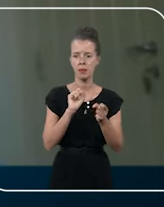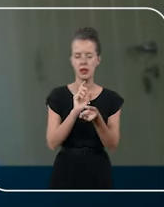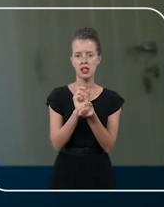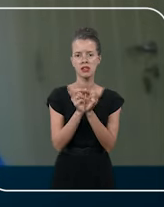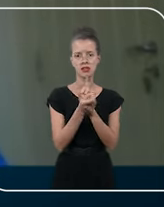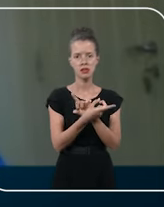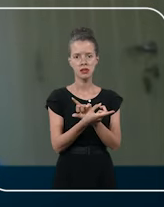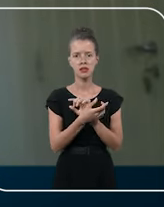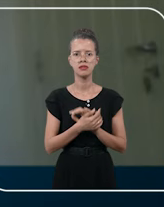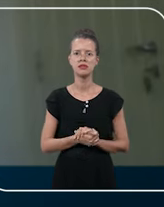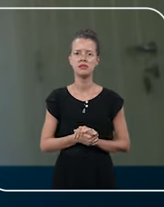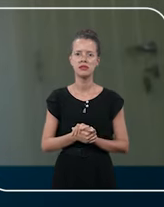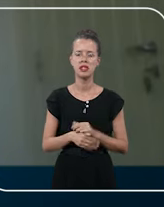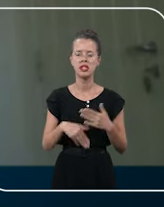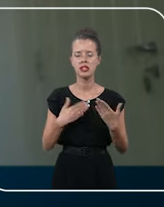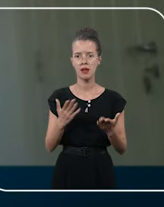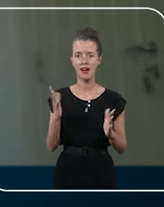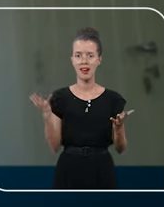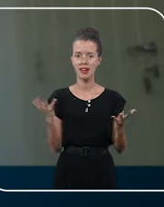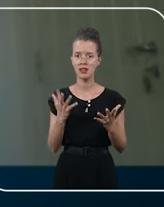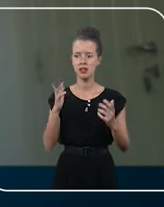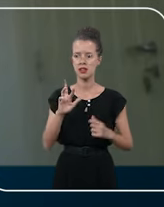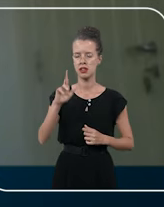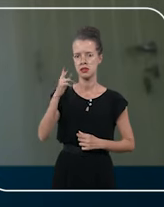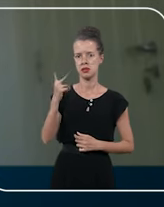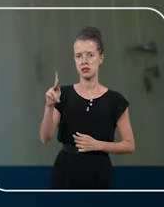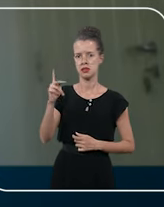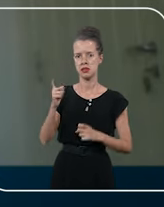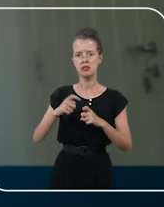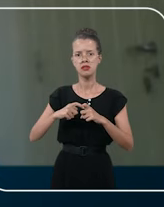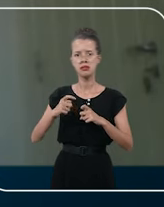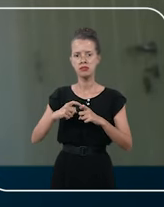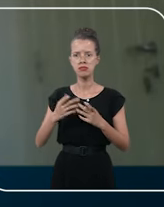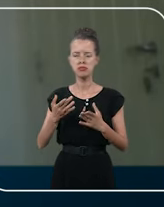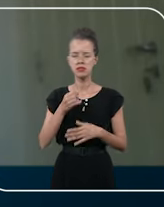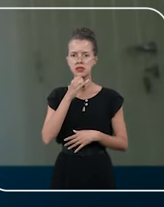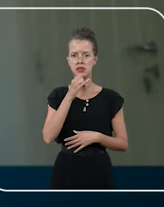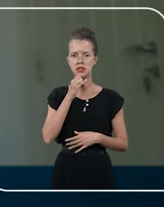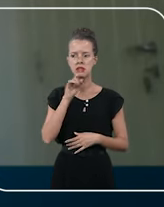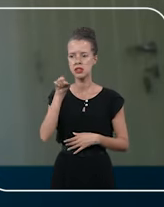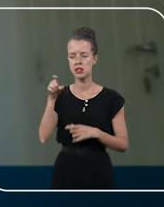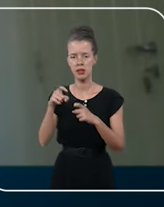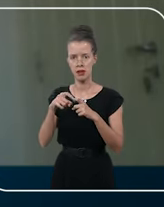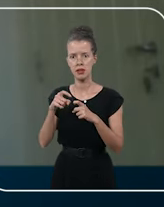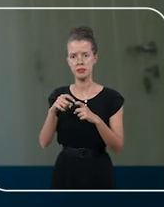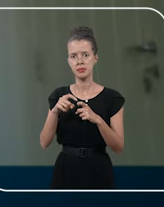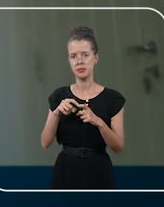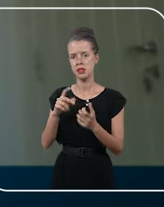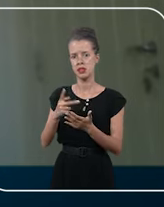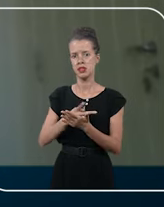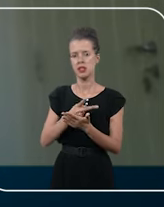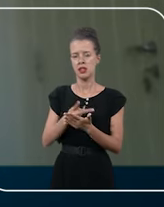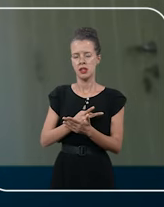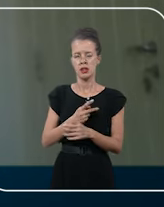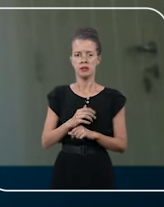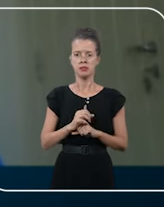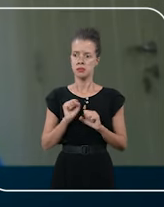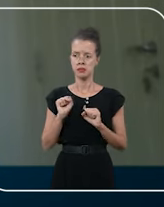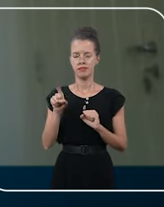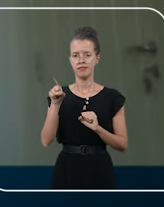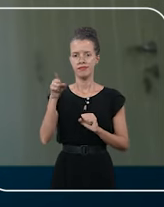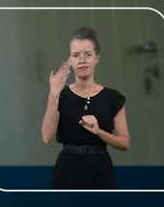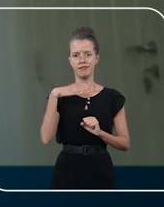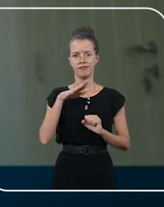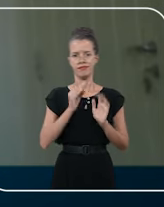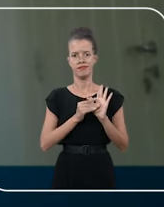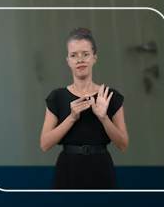caso, ficaria a cargo da outra parte, né? Se for, por exemplo, o médico no polo passivo, comprovar que ele não agiu da